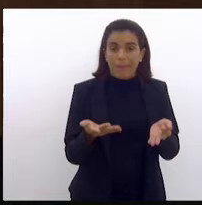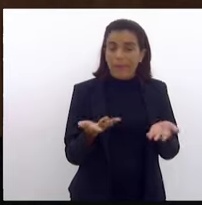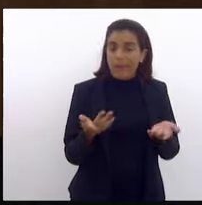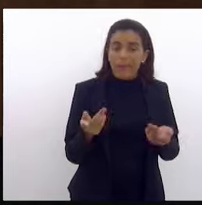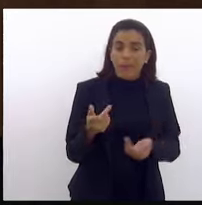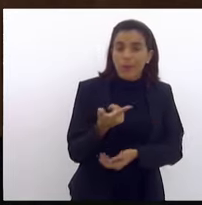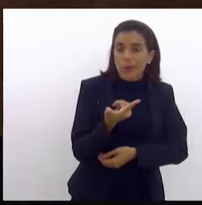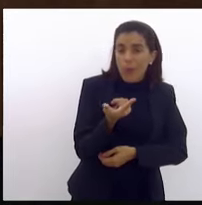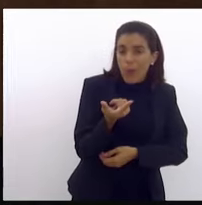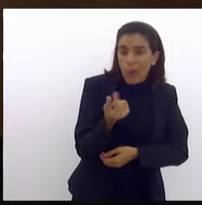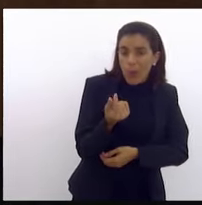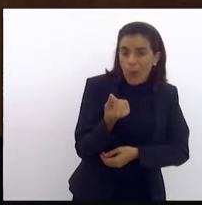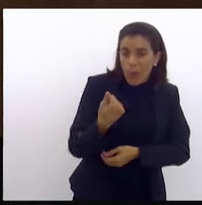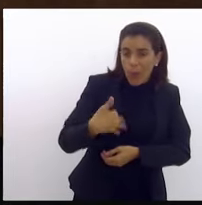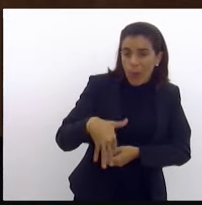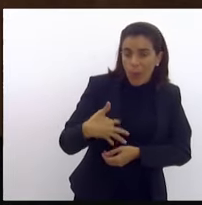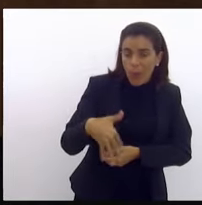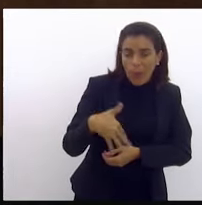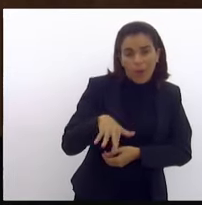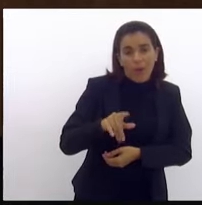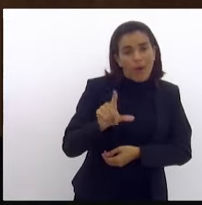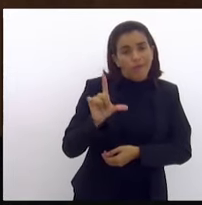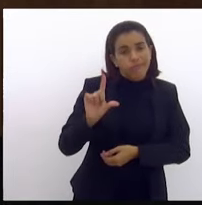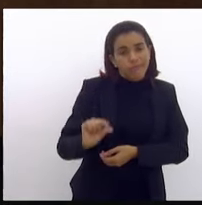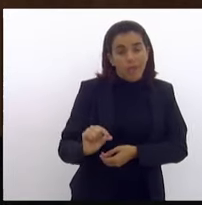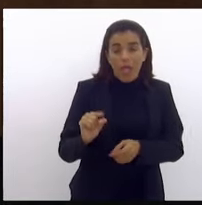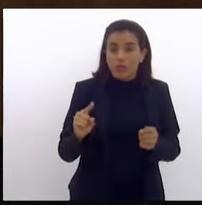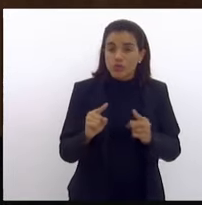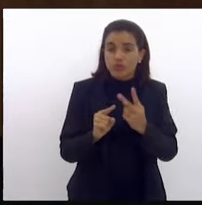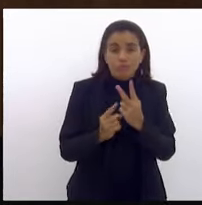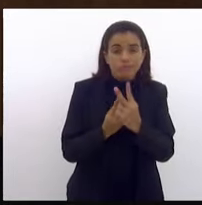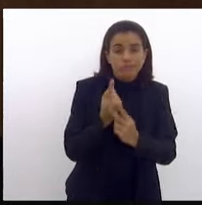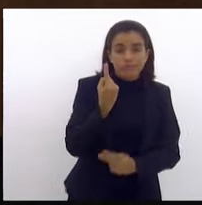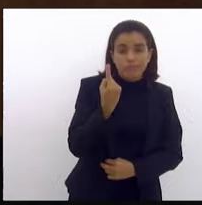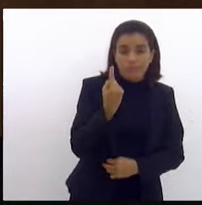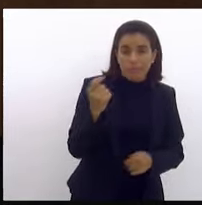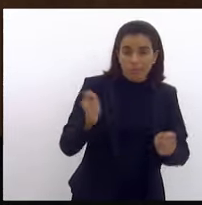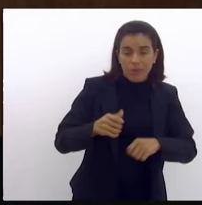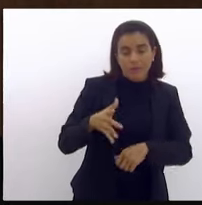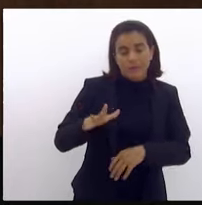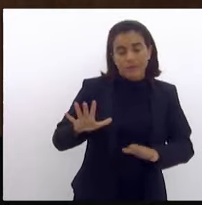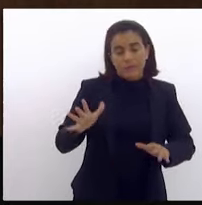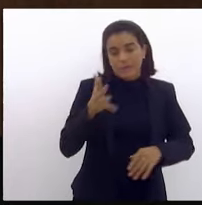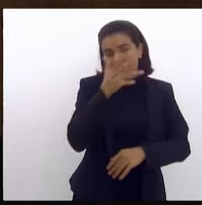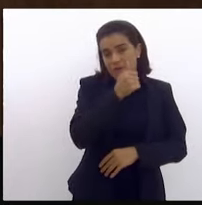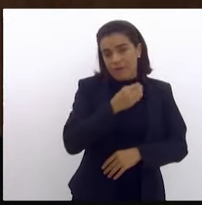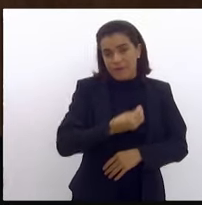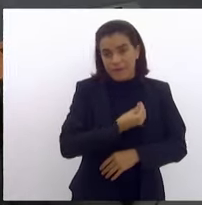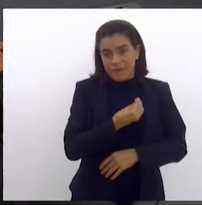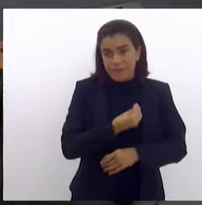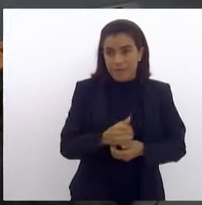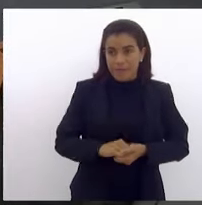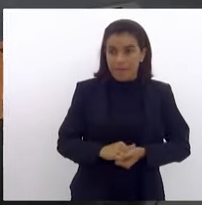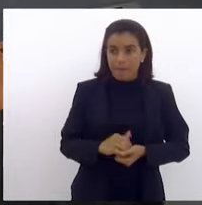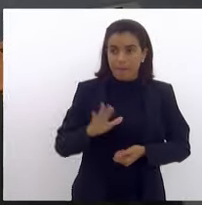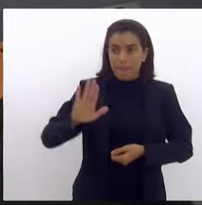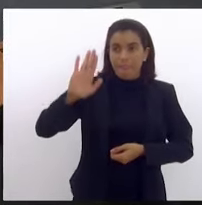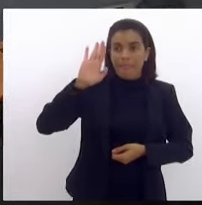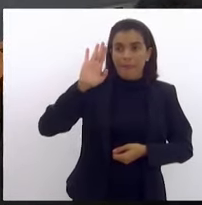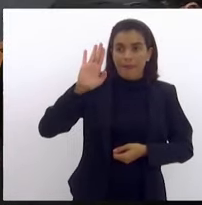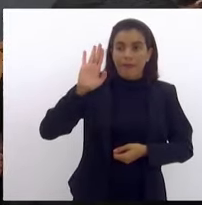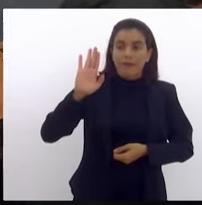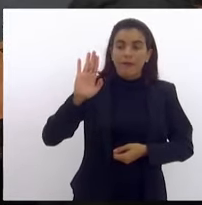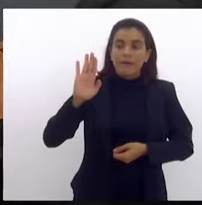que não custa muito caro, que é feito casado, pode salvar muitas vidas. Muito obrigada, presidente. Para declarar,